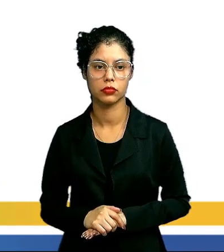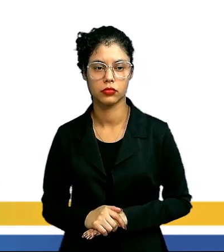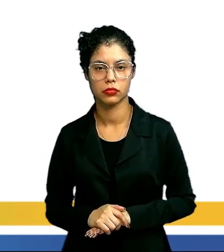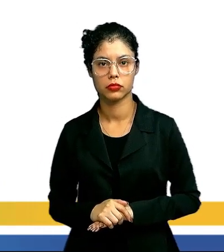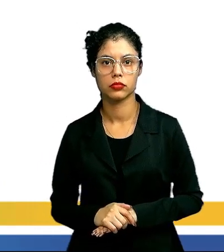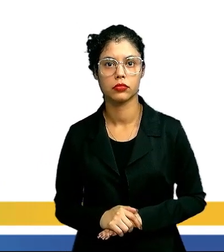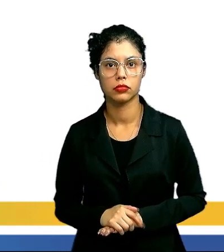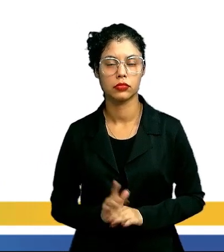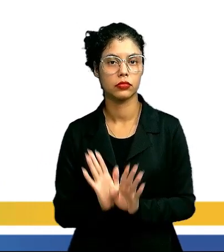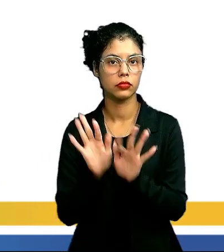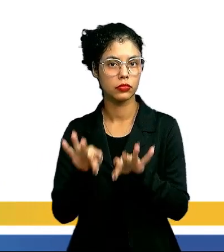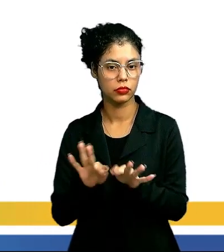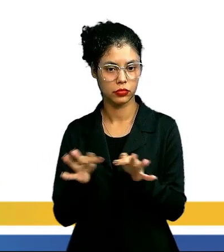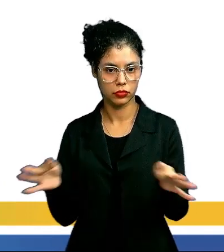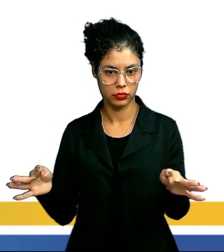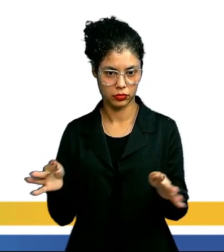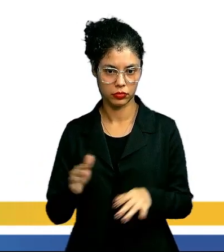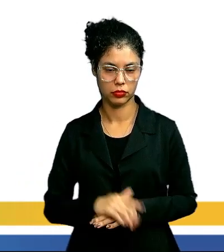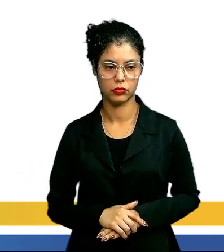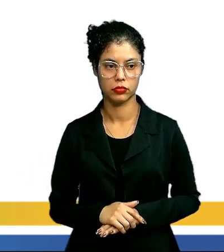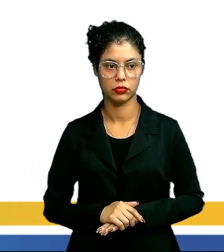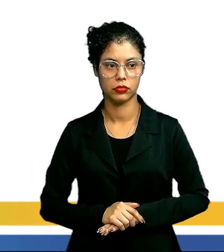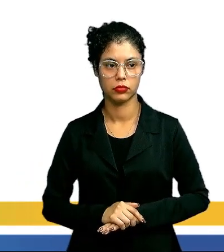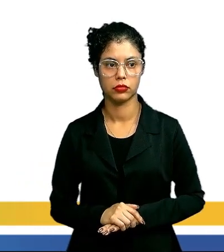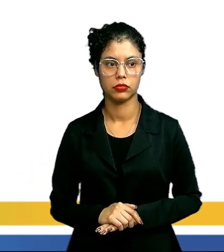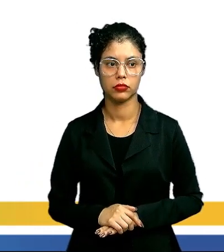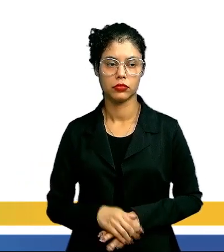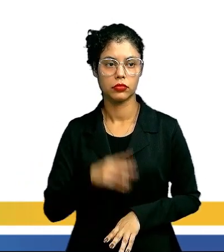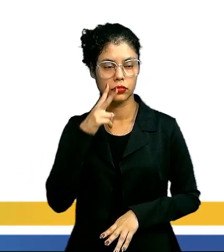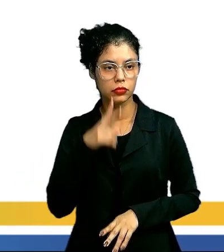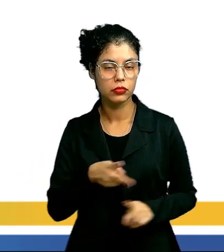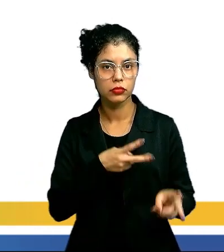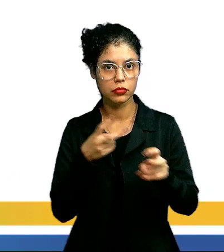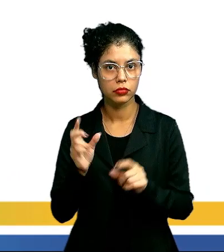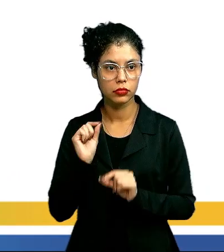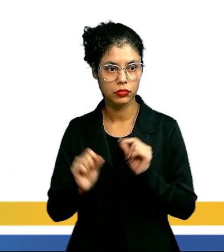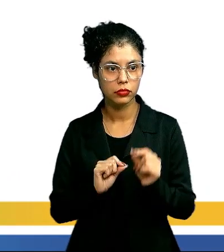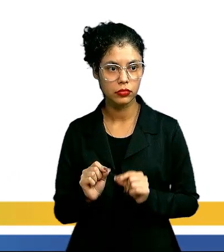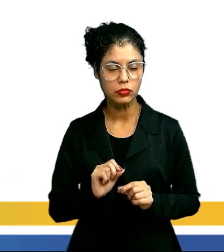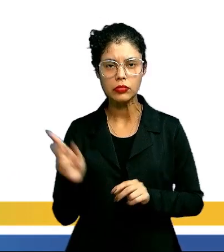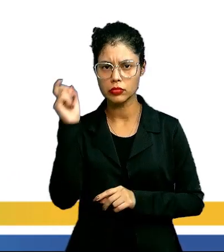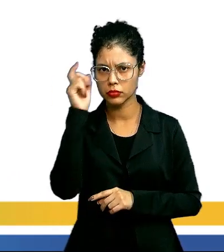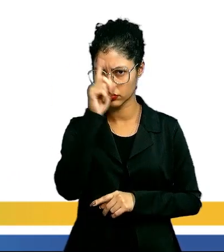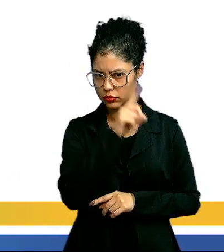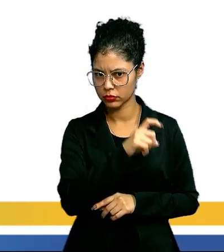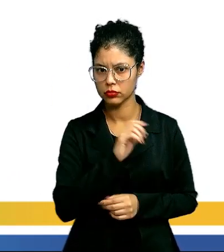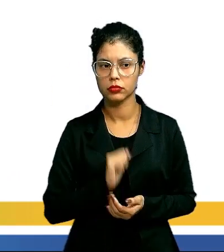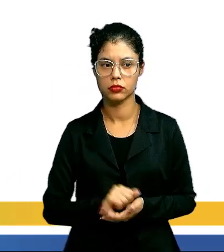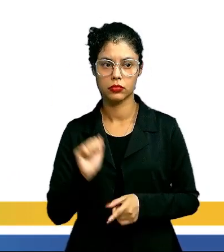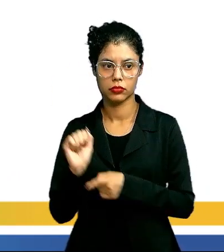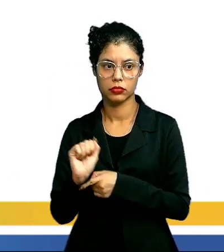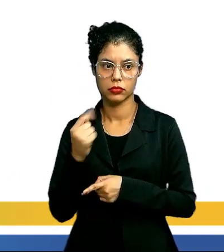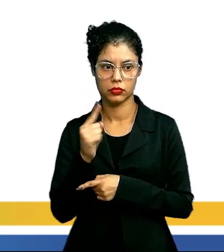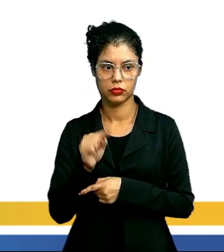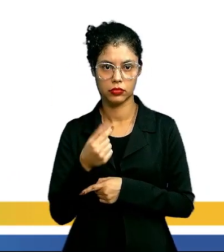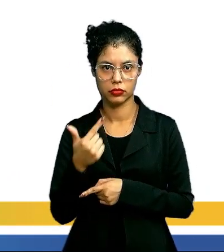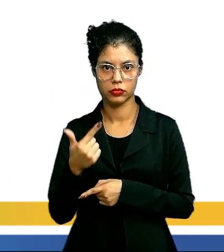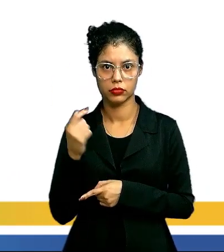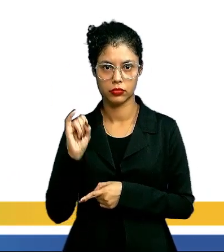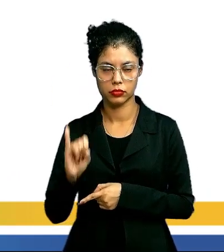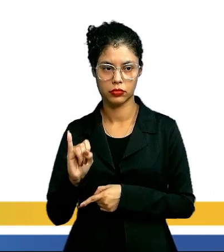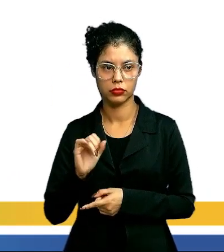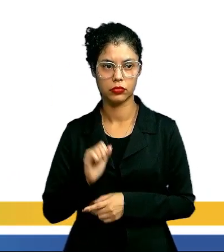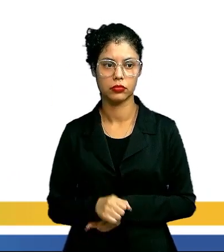completa corretamente a frase Observe que temos alternativas bem difíceis aí ó alternativa 1,2